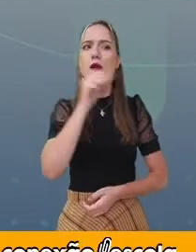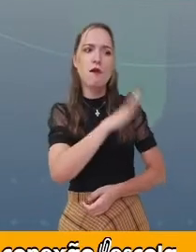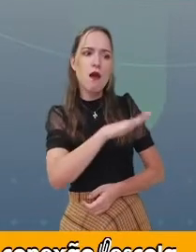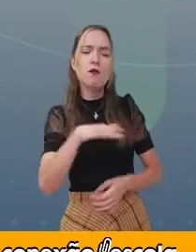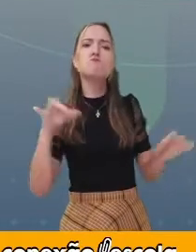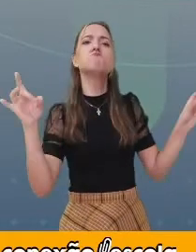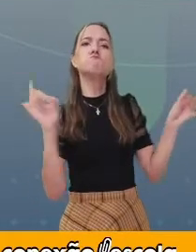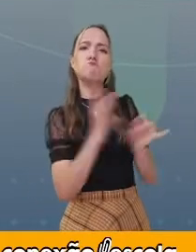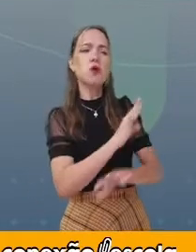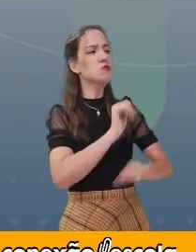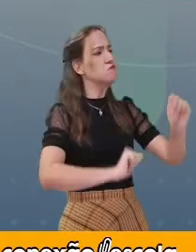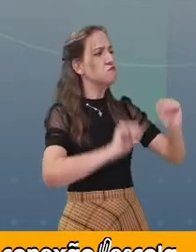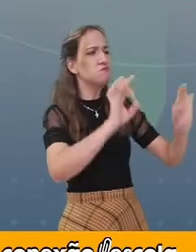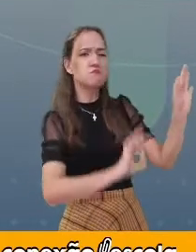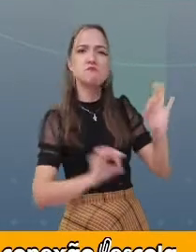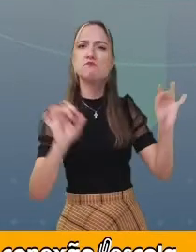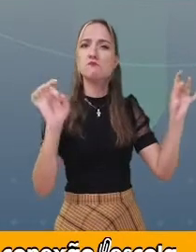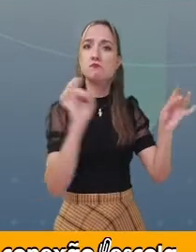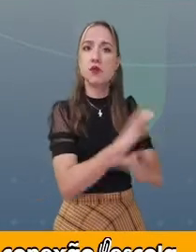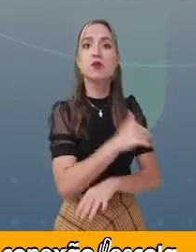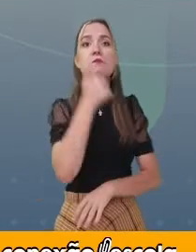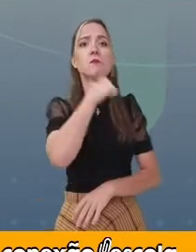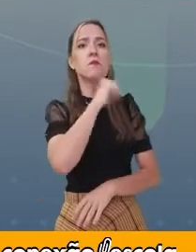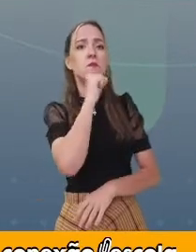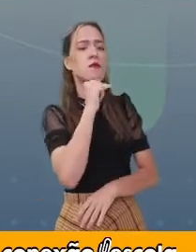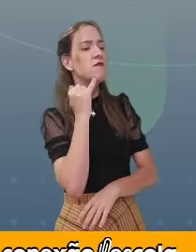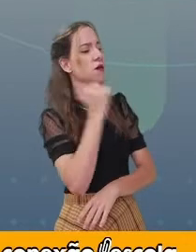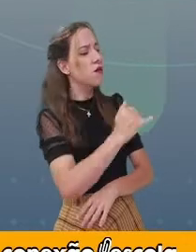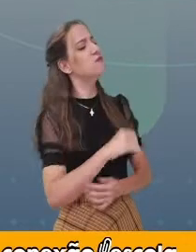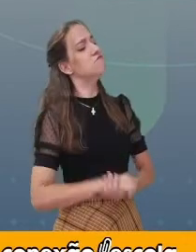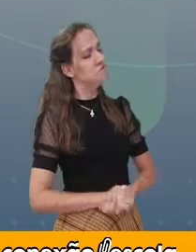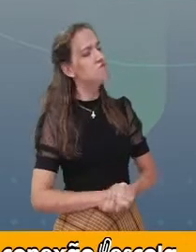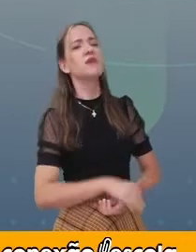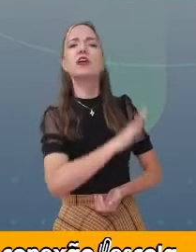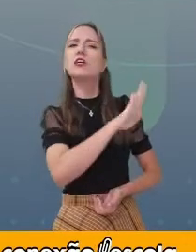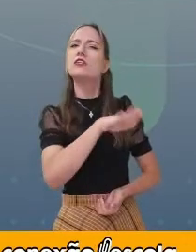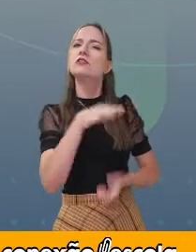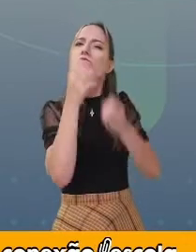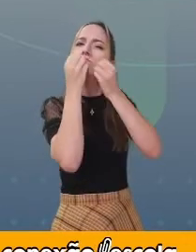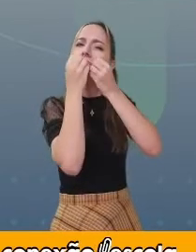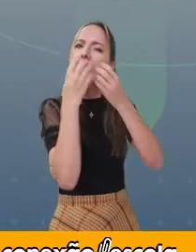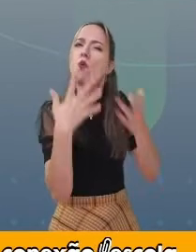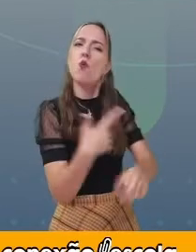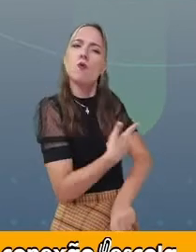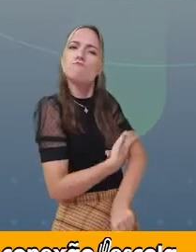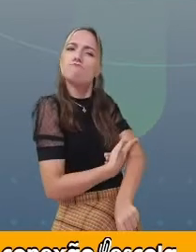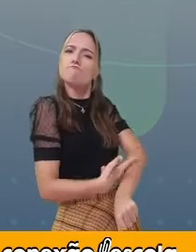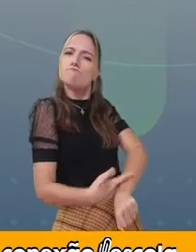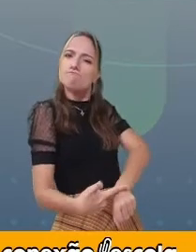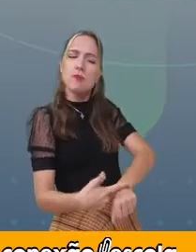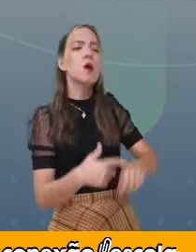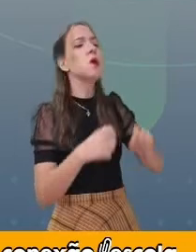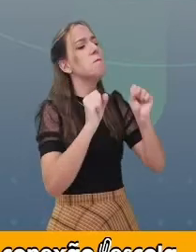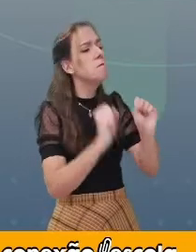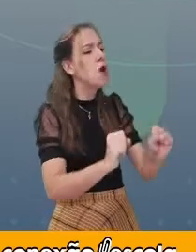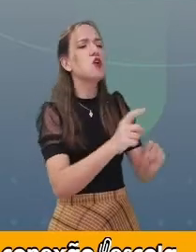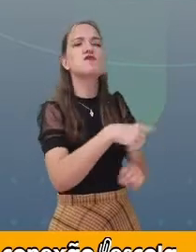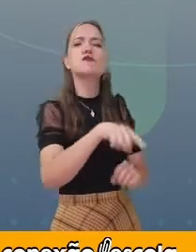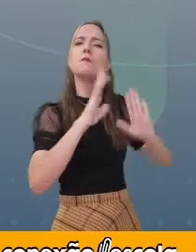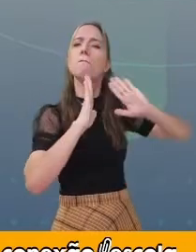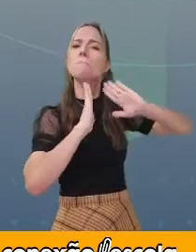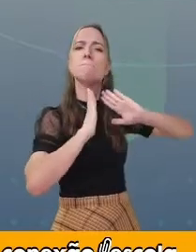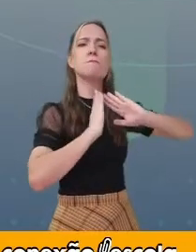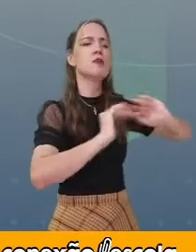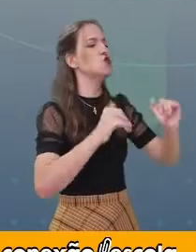terminado, a mãe disse: "Como vocês são umas crianças muito boazinhas, podem pedir o